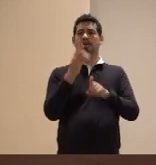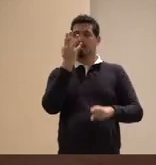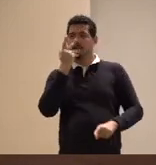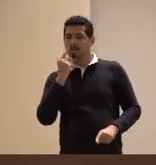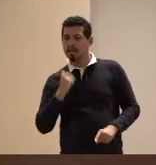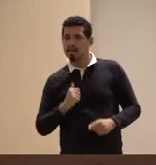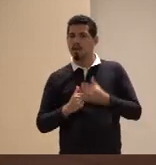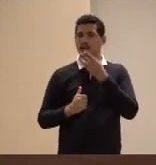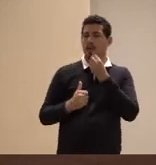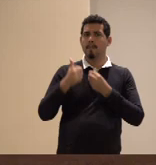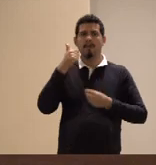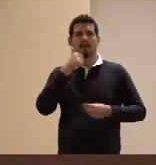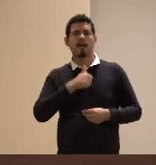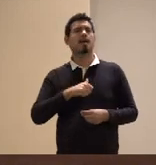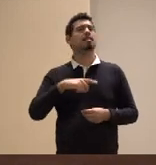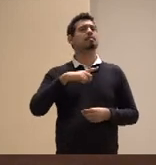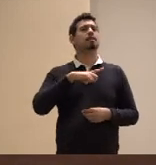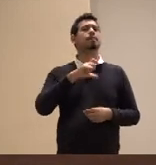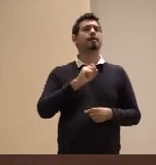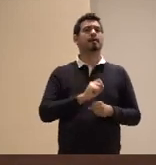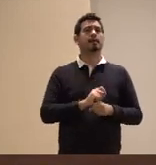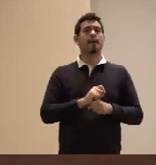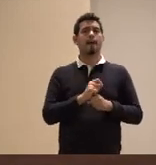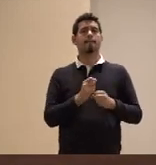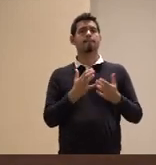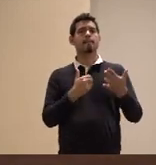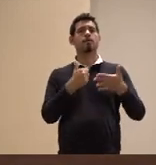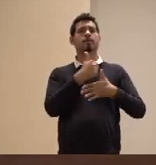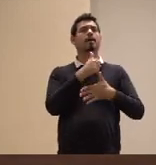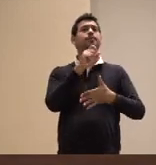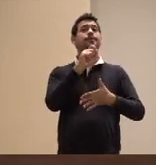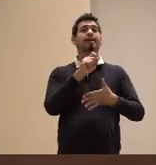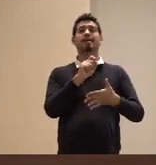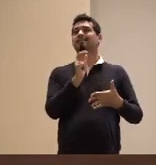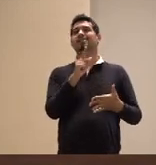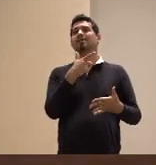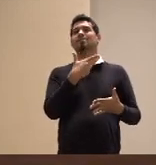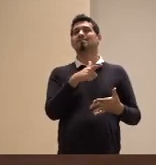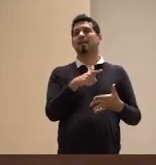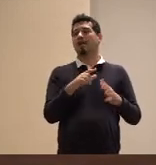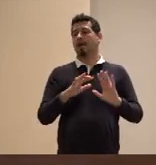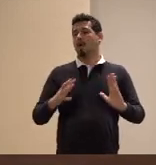e a menina tenham a prioridade de não serem